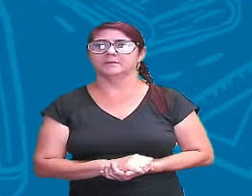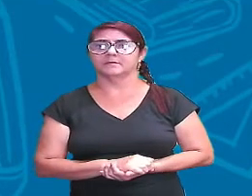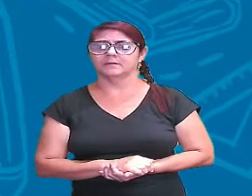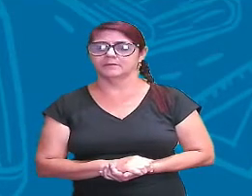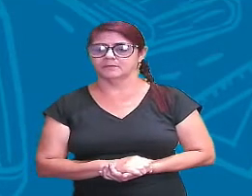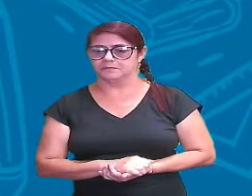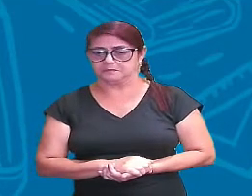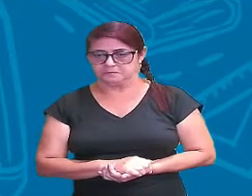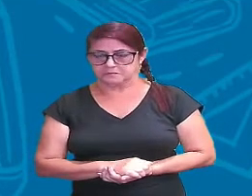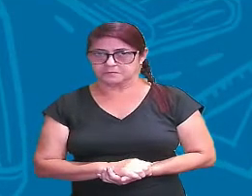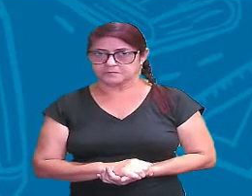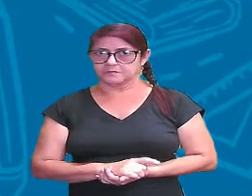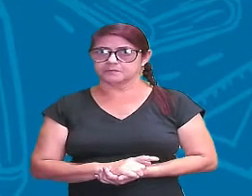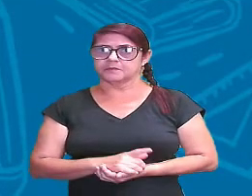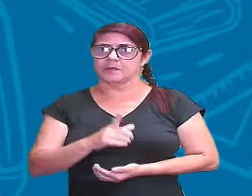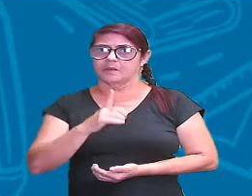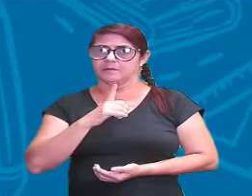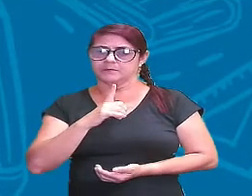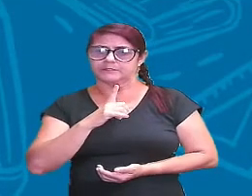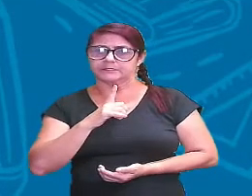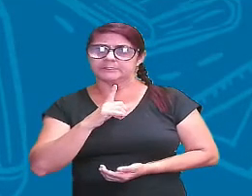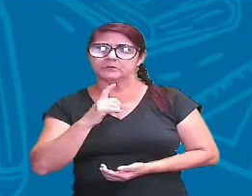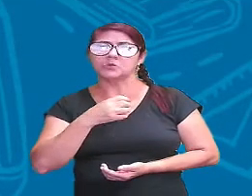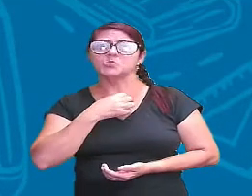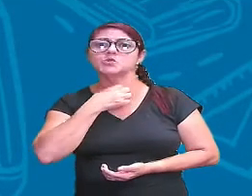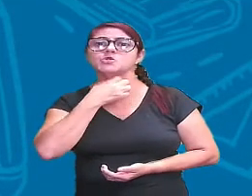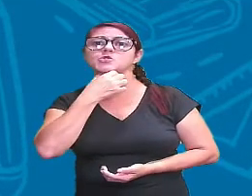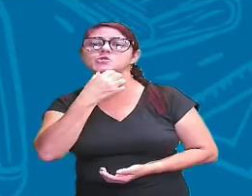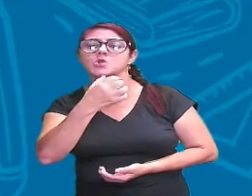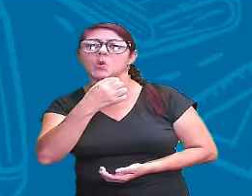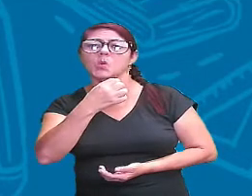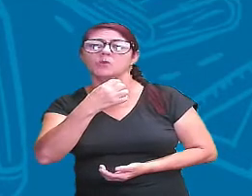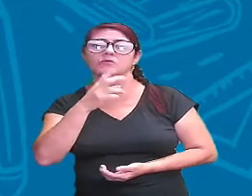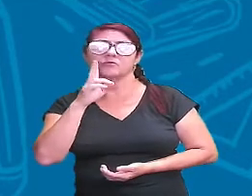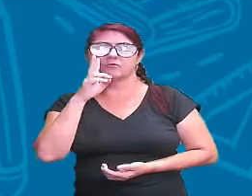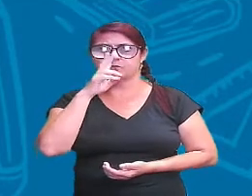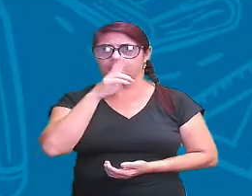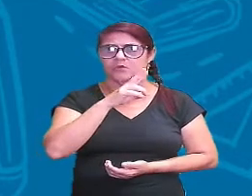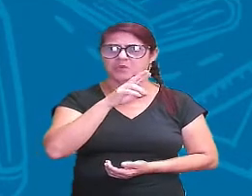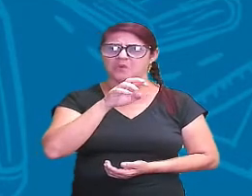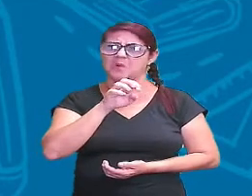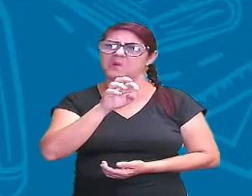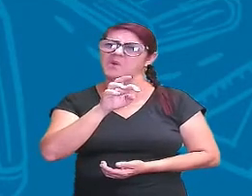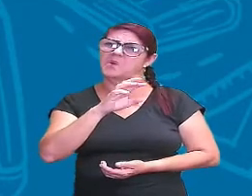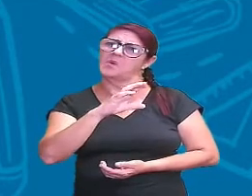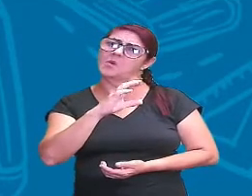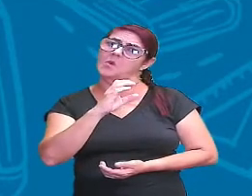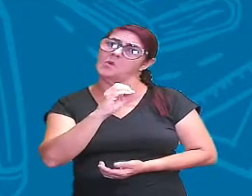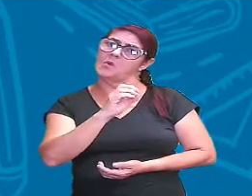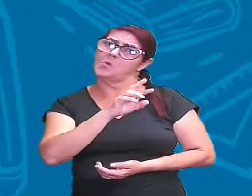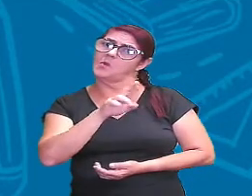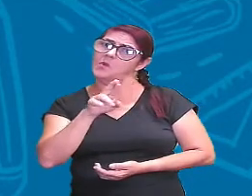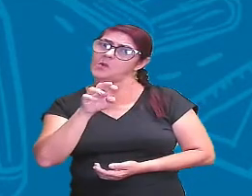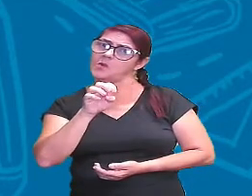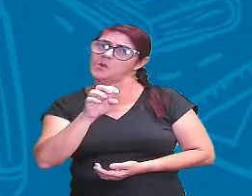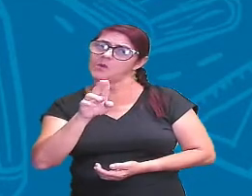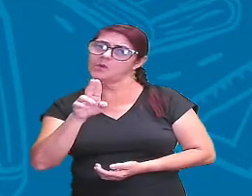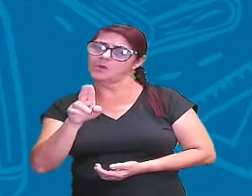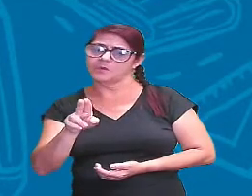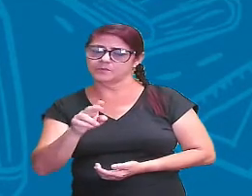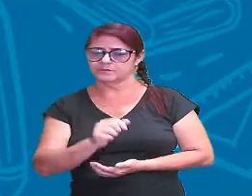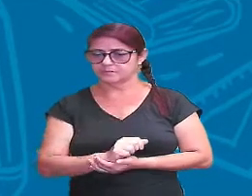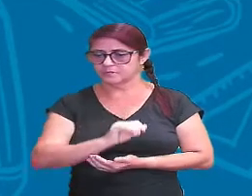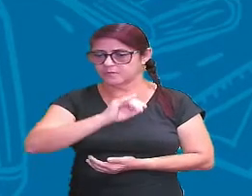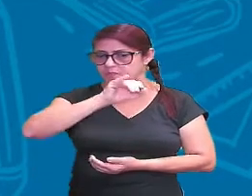RR. A gente põe o RR aqui para dar esse som de correu, não correu. Temos aí A,